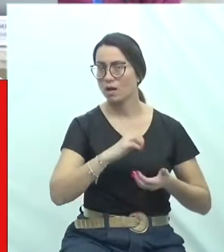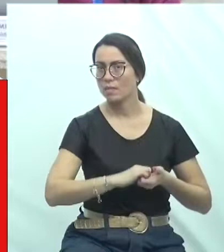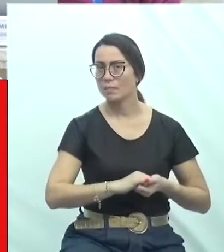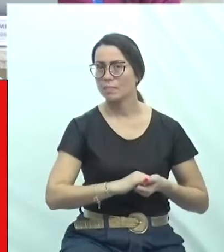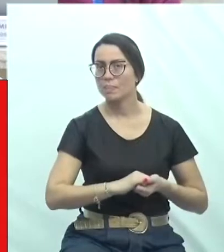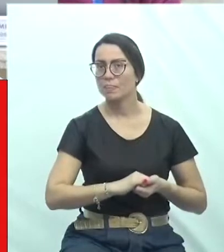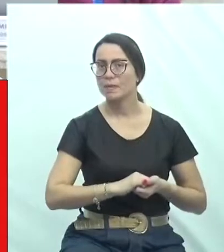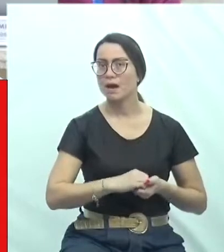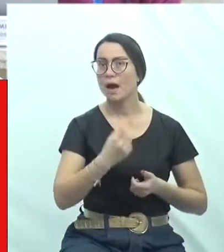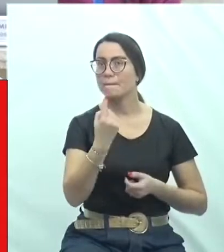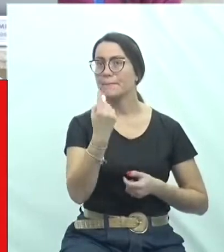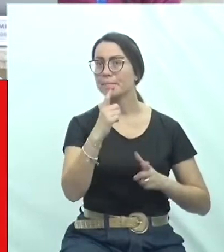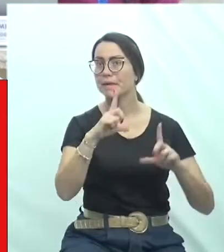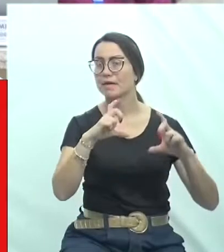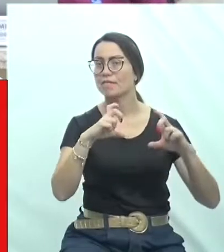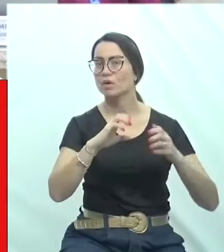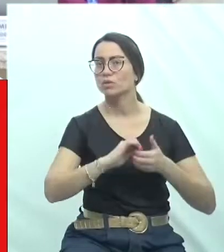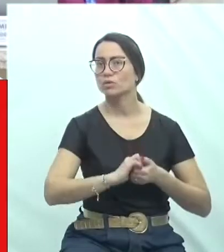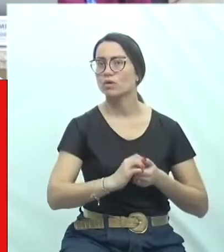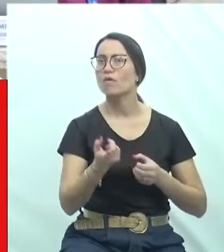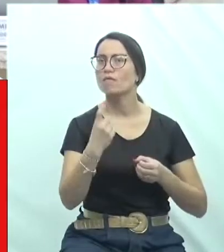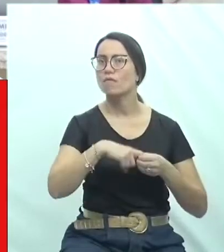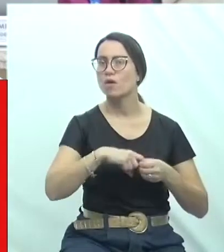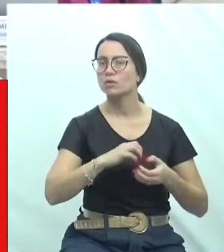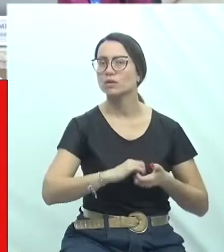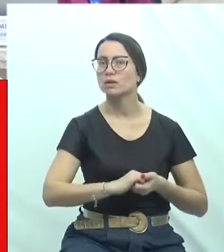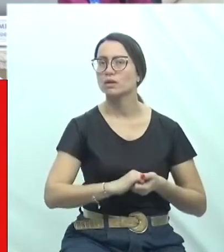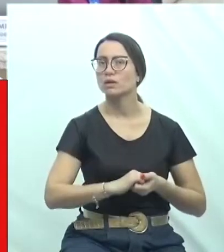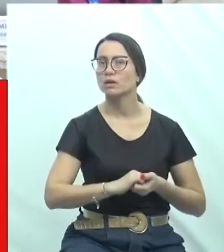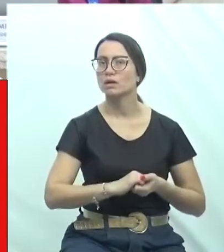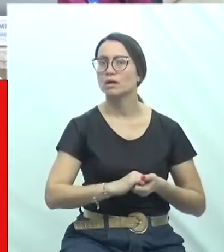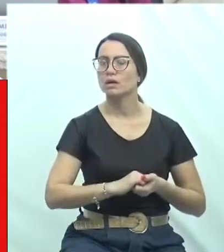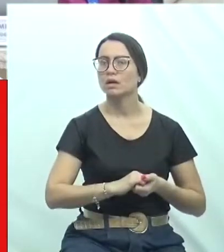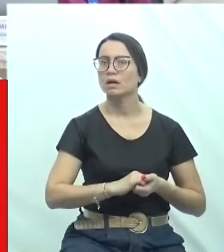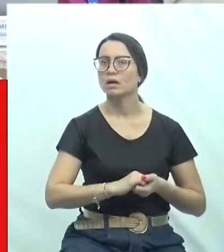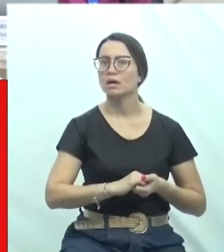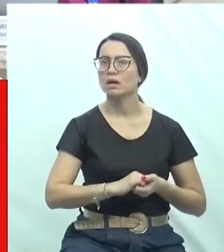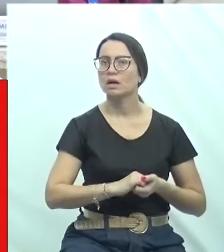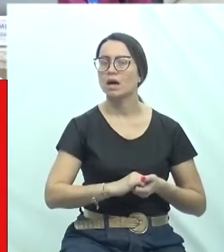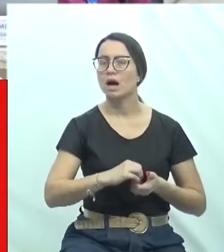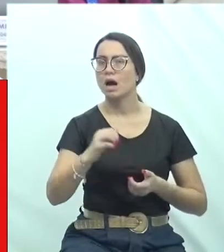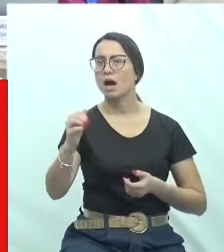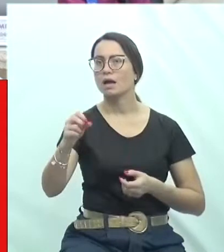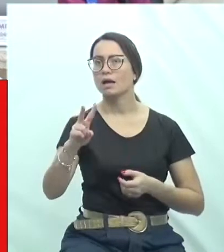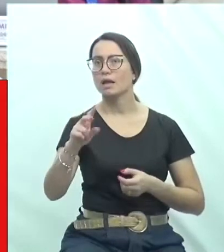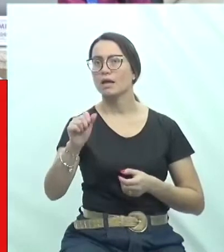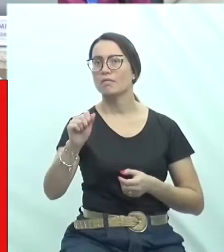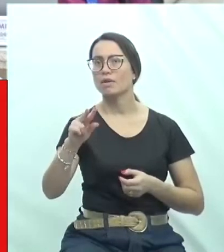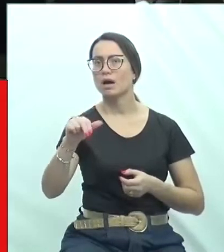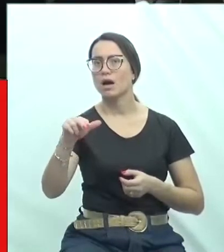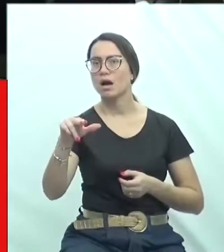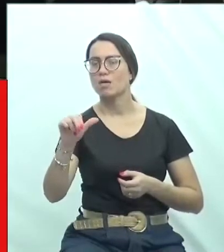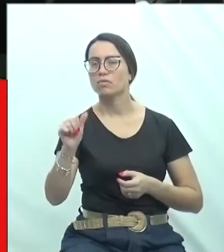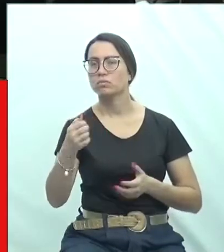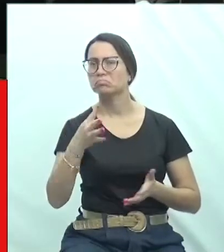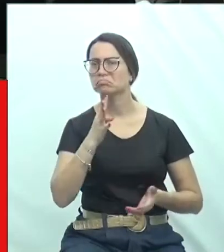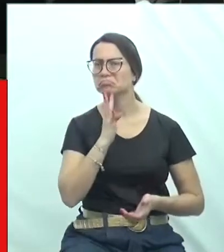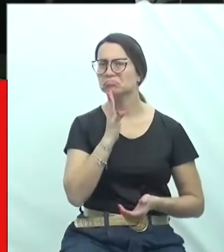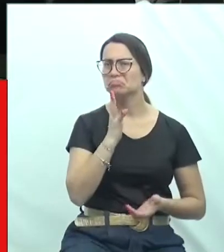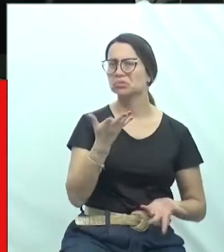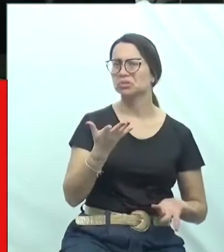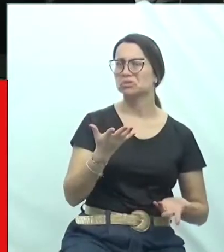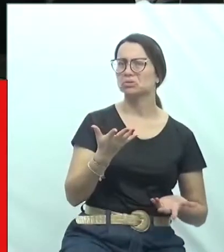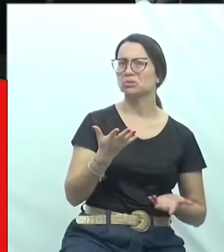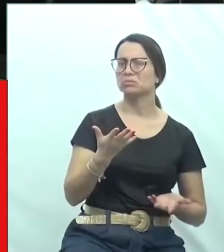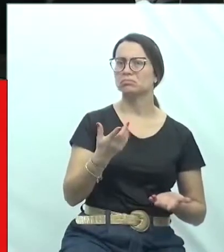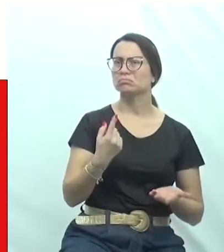referindo, aquela... Pode voltar lá, pessoal, preta, aquela peça preta é desconhecida, não tem nenhuma padronização para a empresa, não... Não, eu